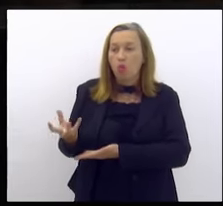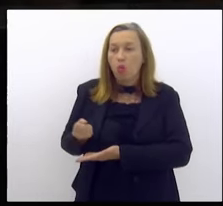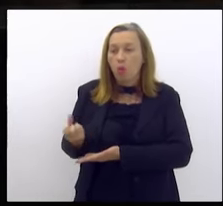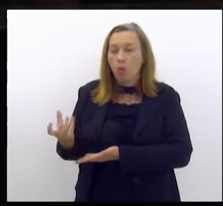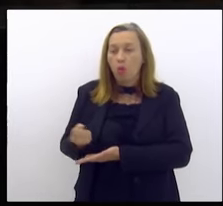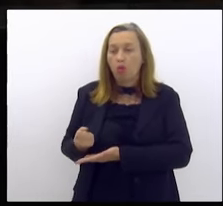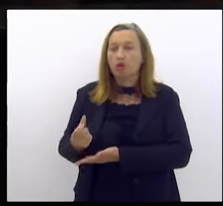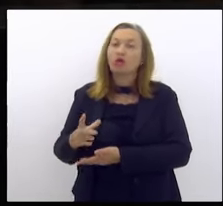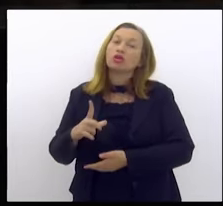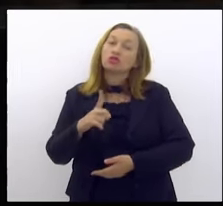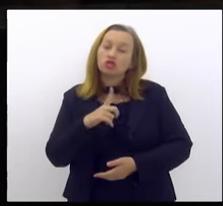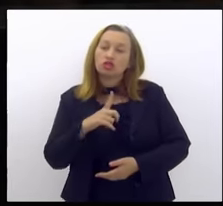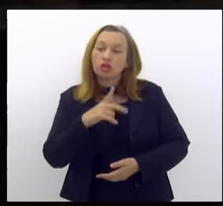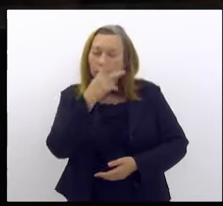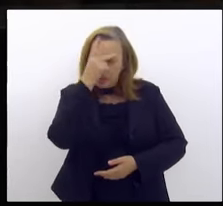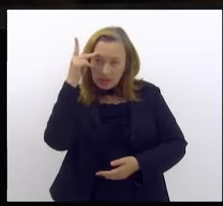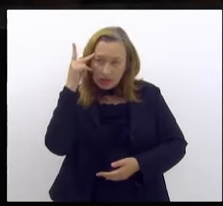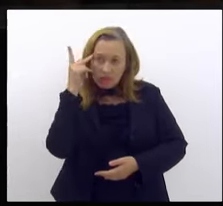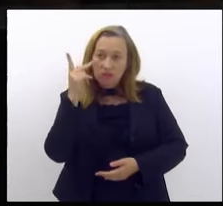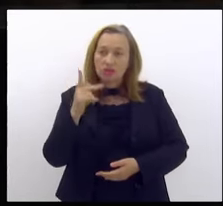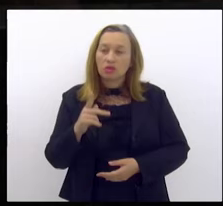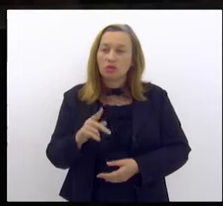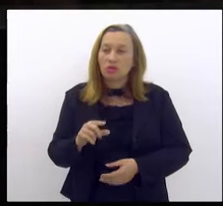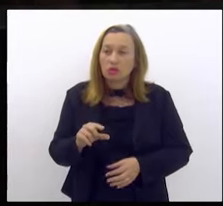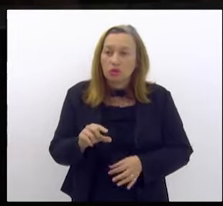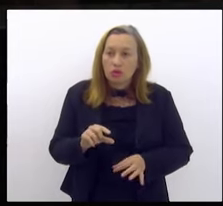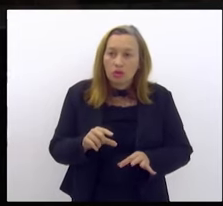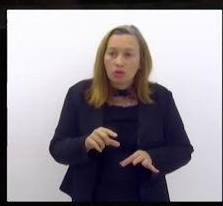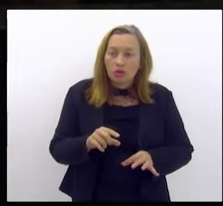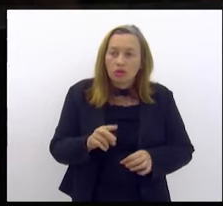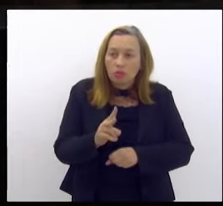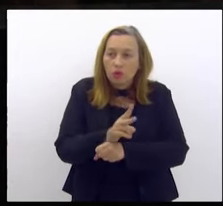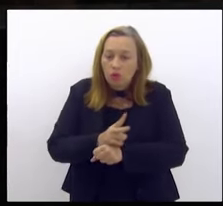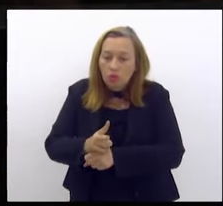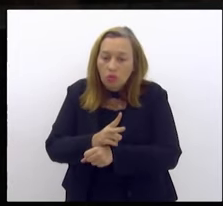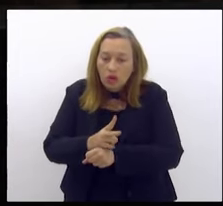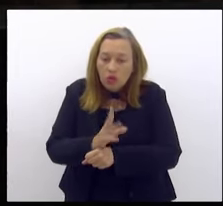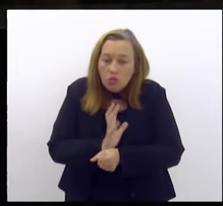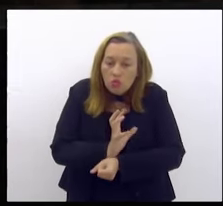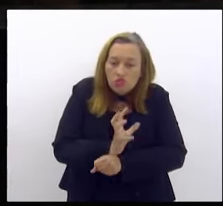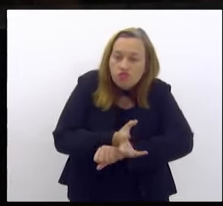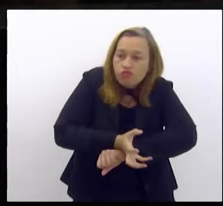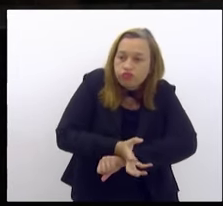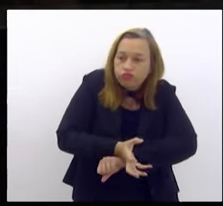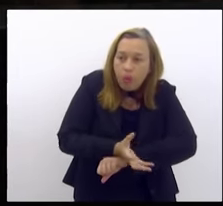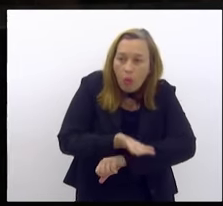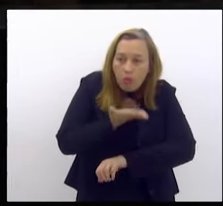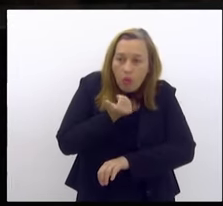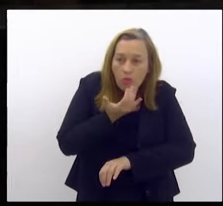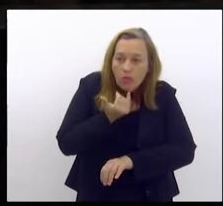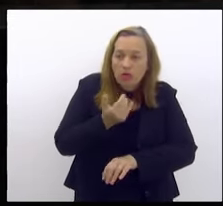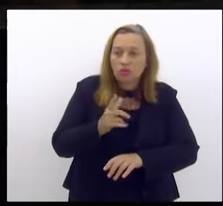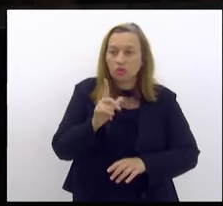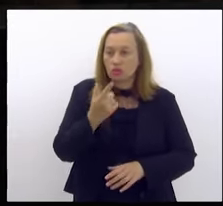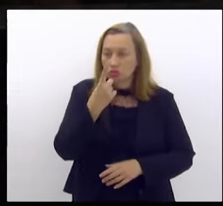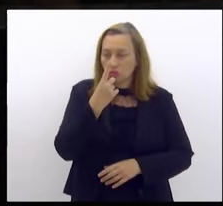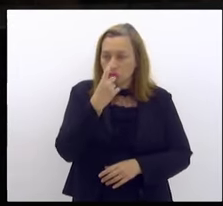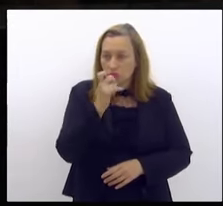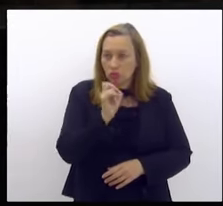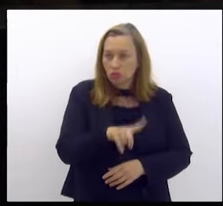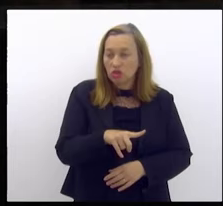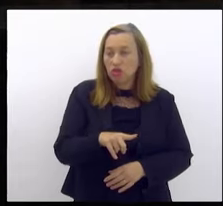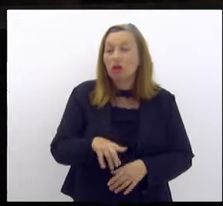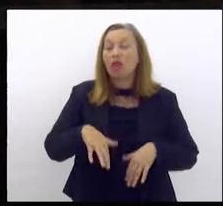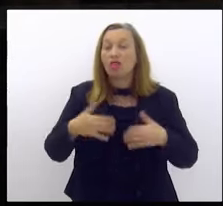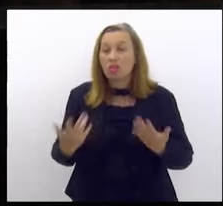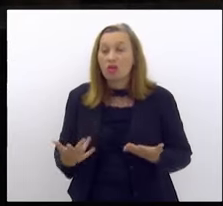tinha pessoas catando ossos para roer. Então, é essa situação de miserabilidade, de